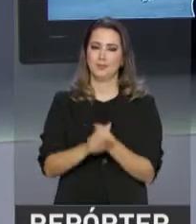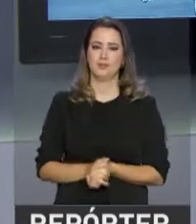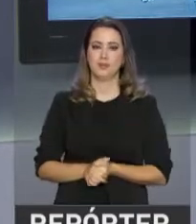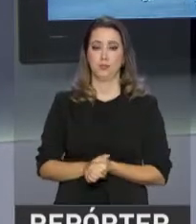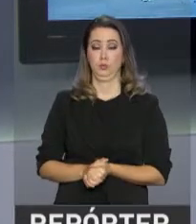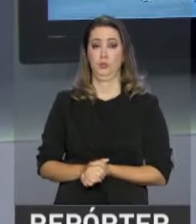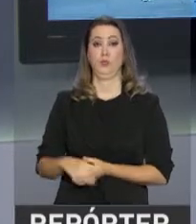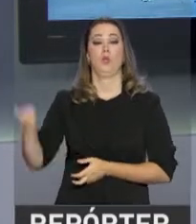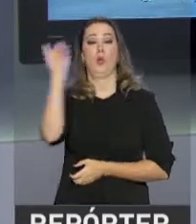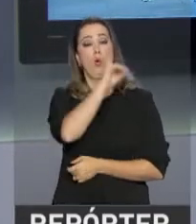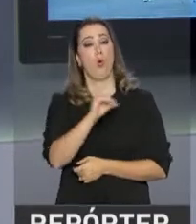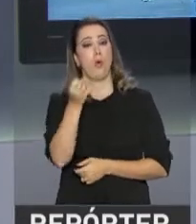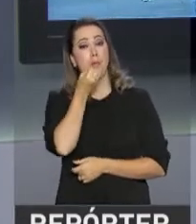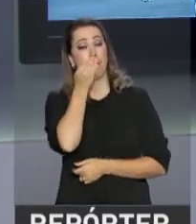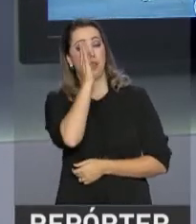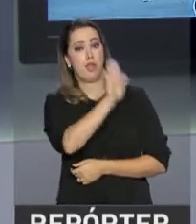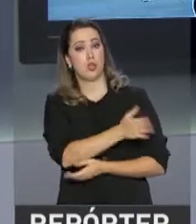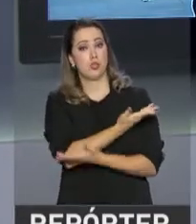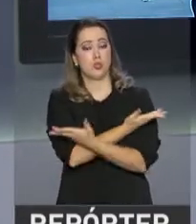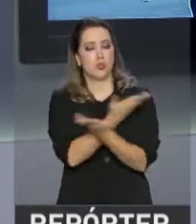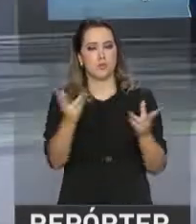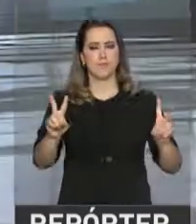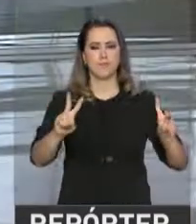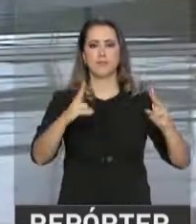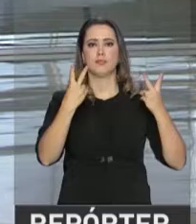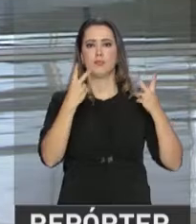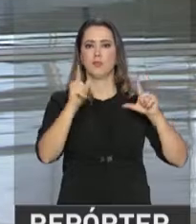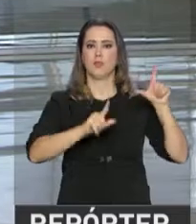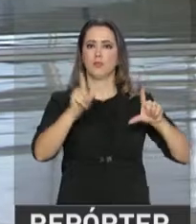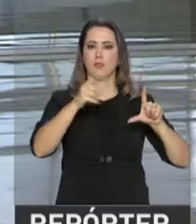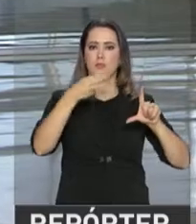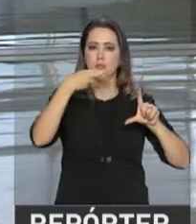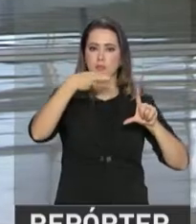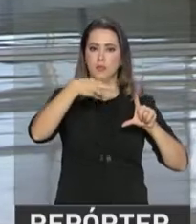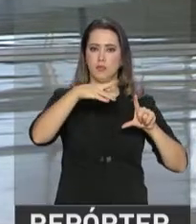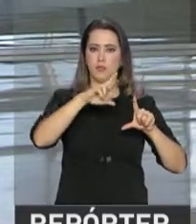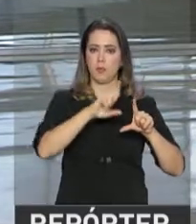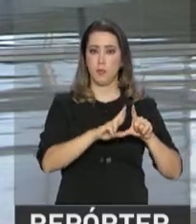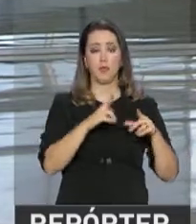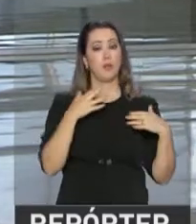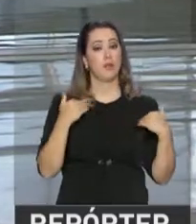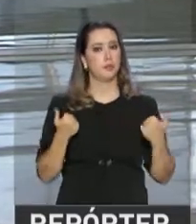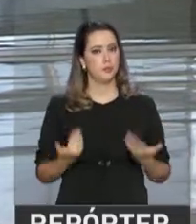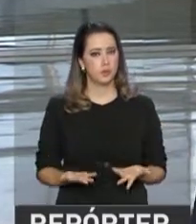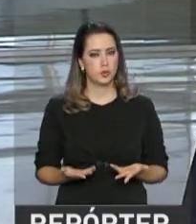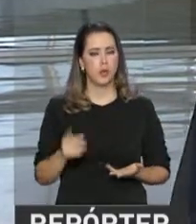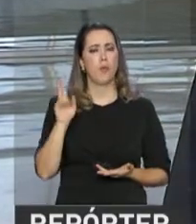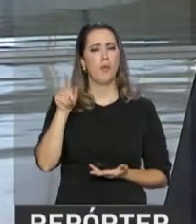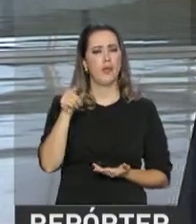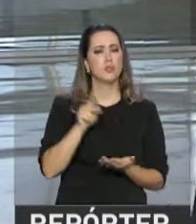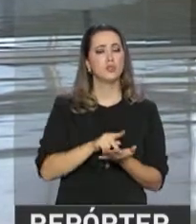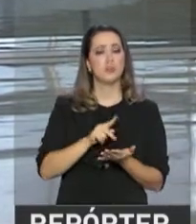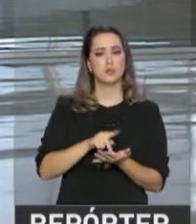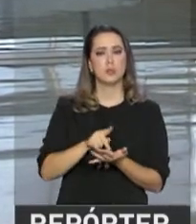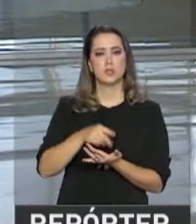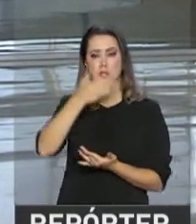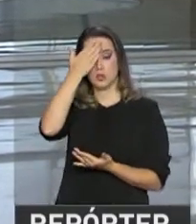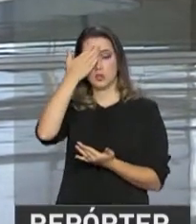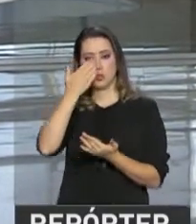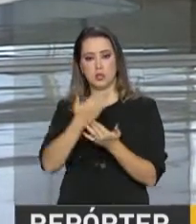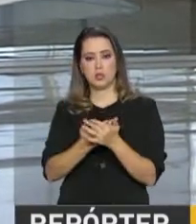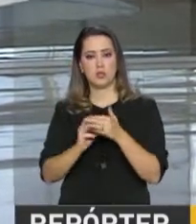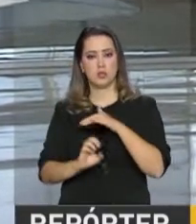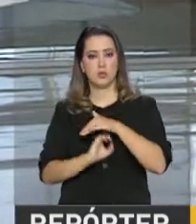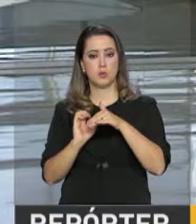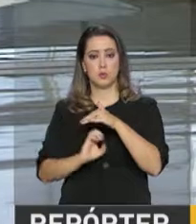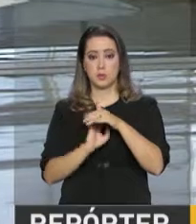quando roberto boa tarde boa tarde a todos que nos assistem na tv nbr olha o roberto na verdade o índice de confiança do empresário do